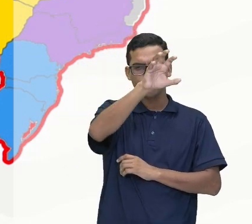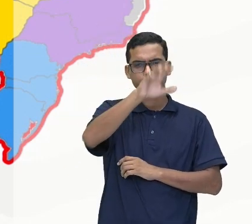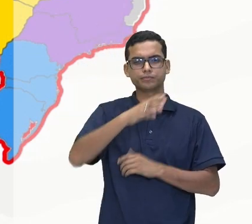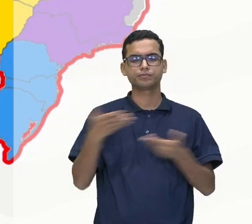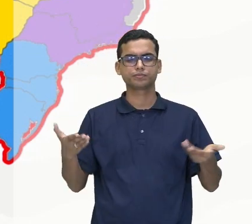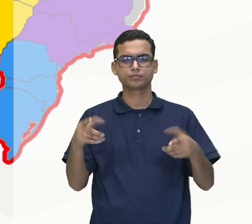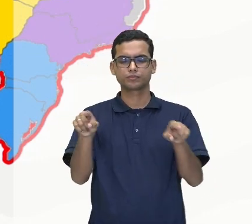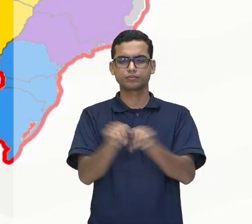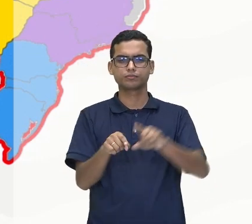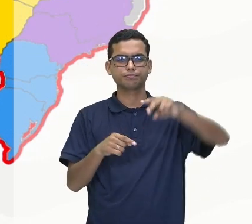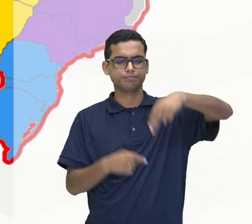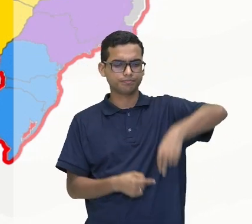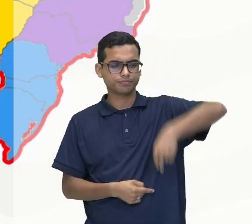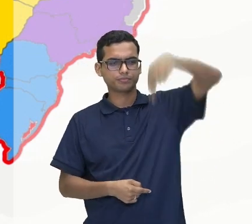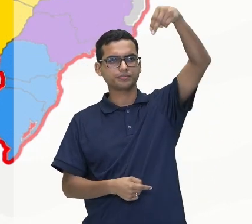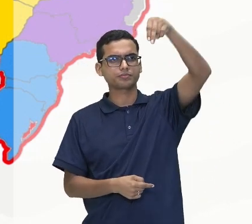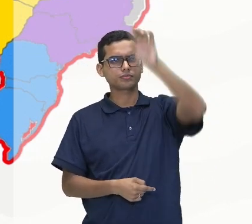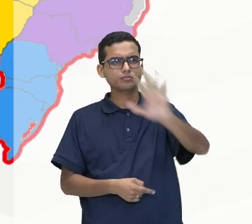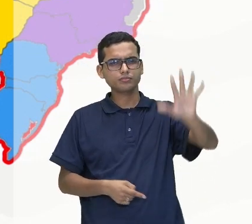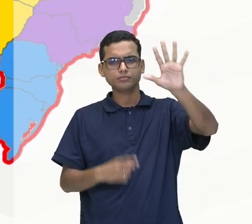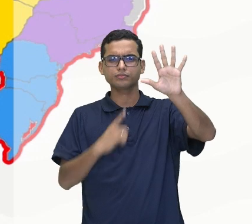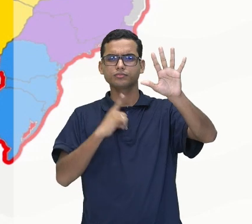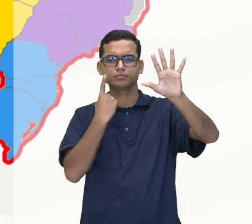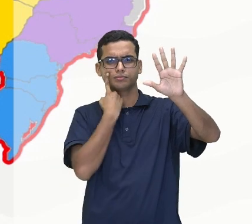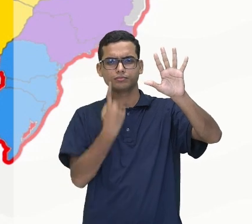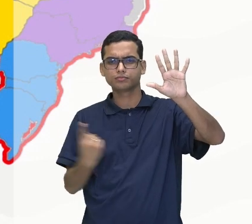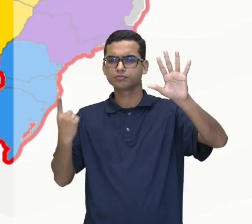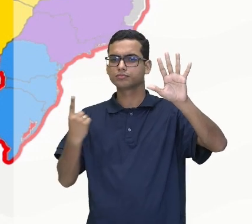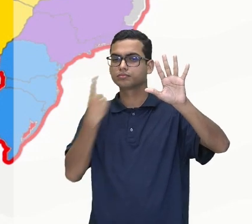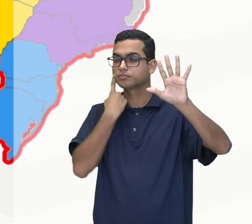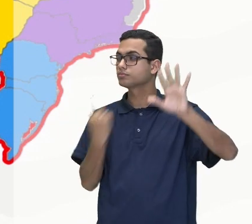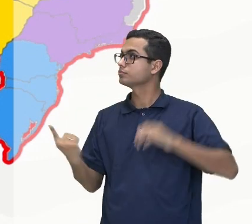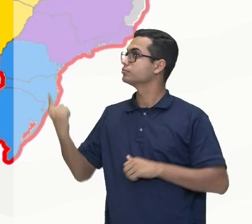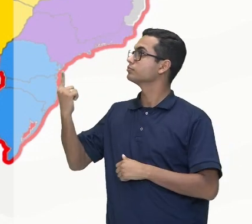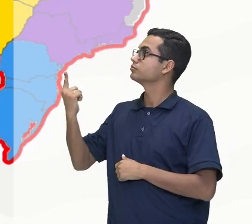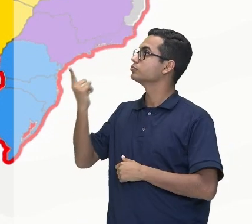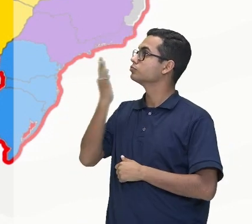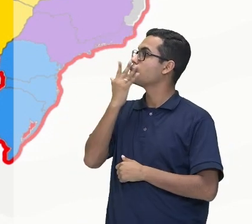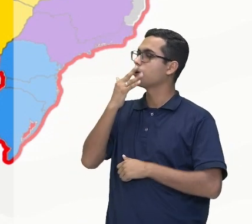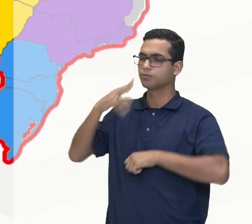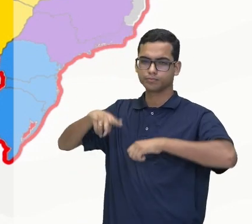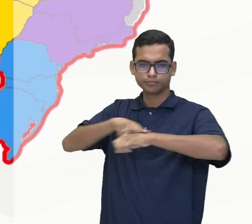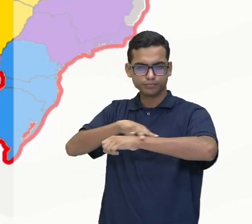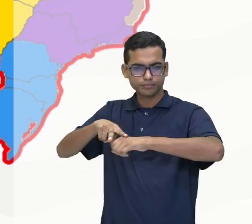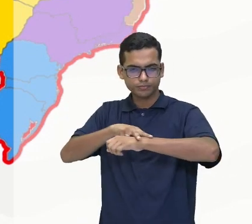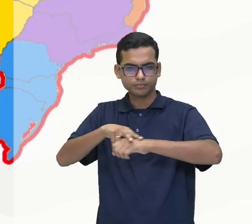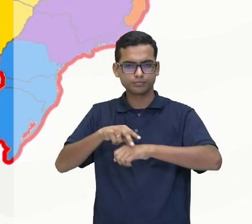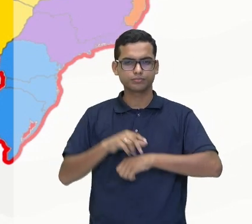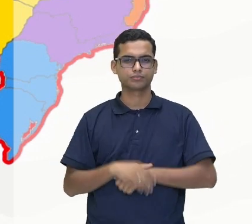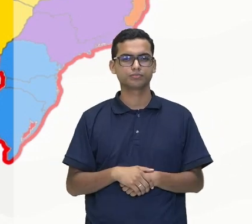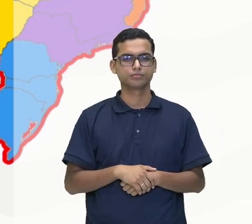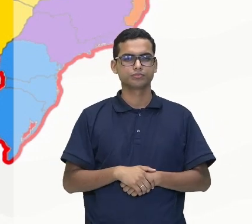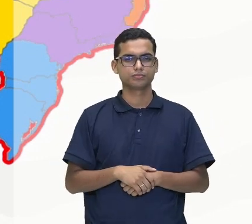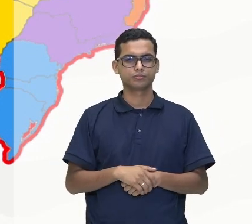região norte, identificado aí de verde para vocês, ali com um pouco menos